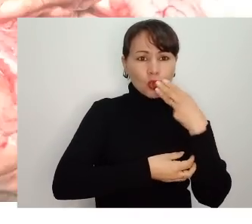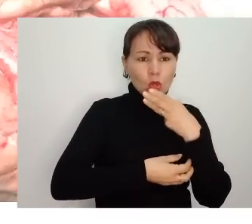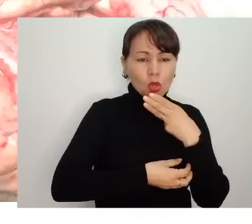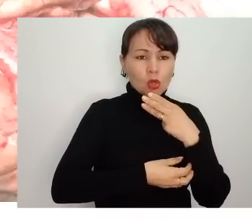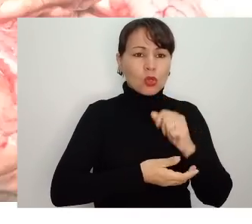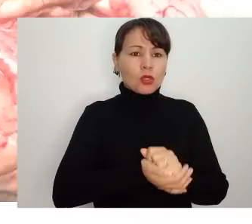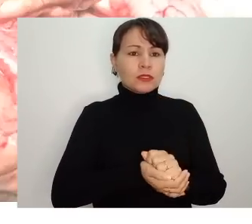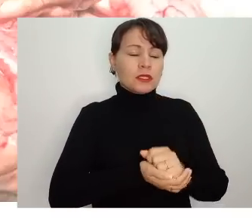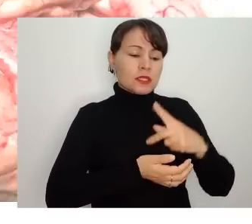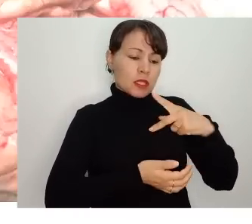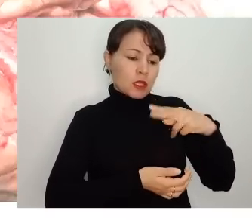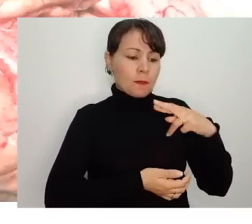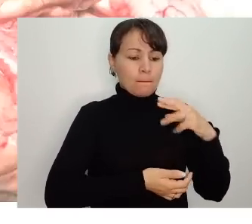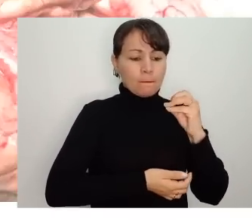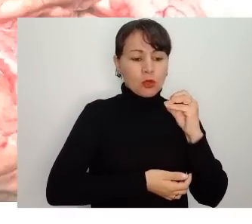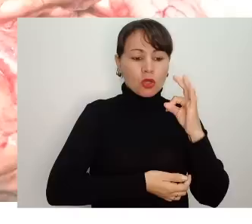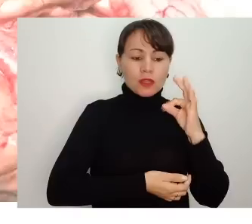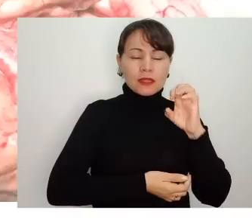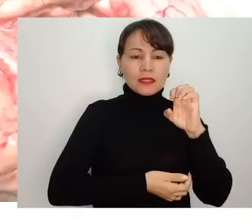lipídios, de proteínas.